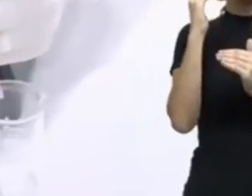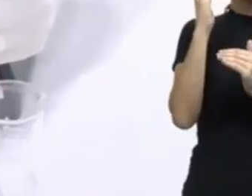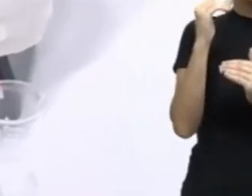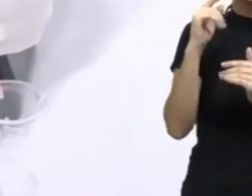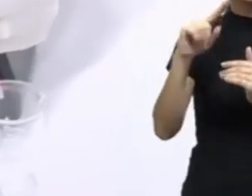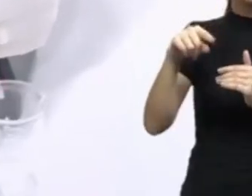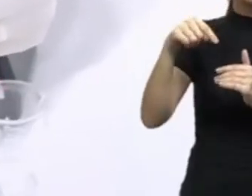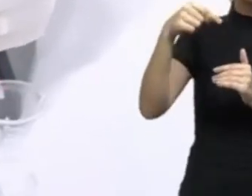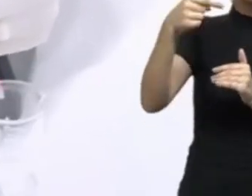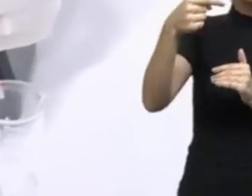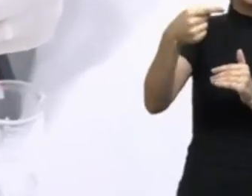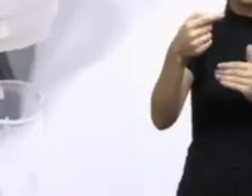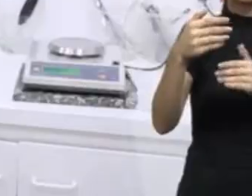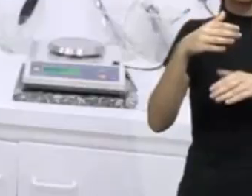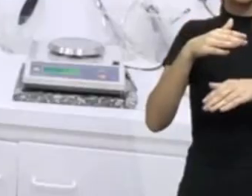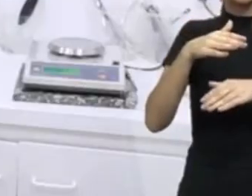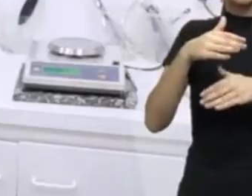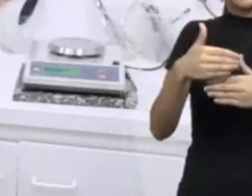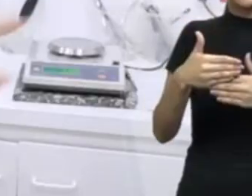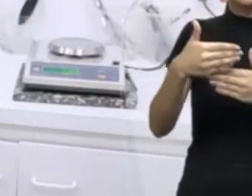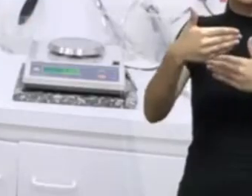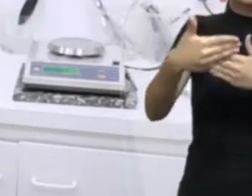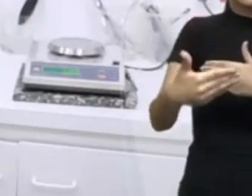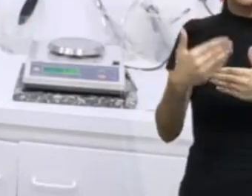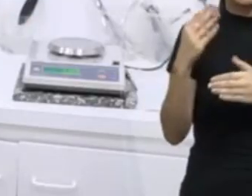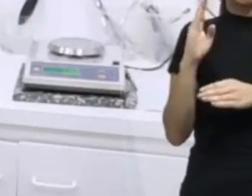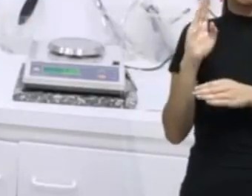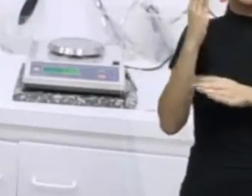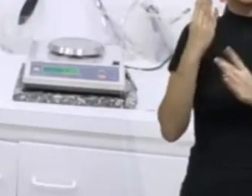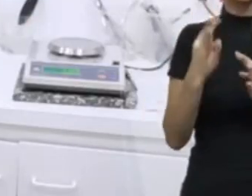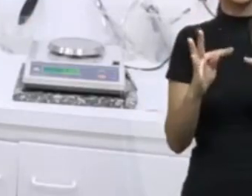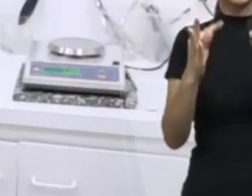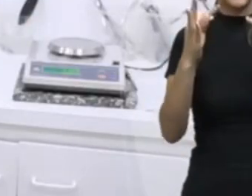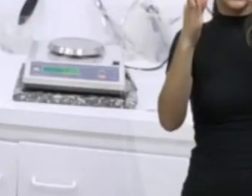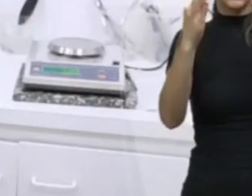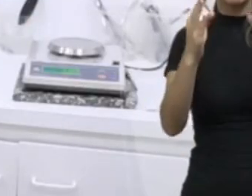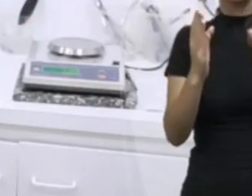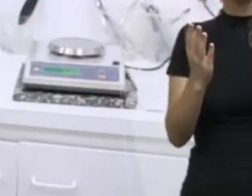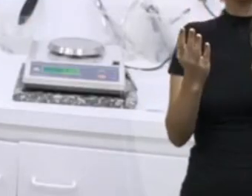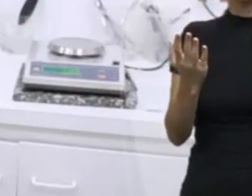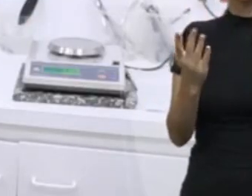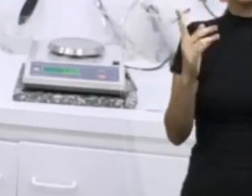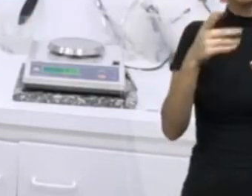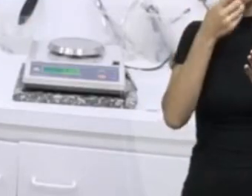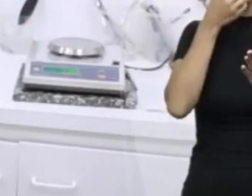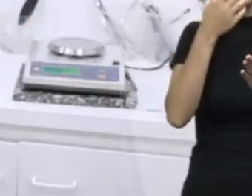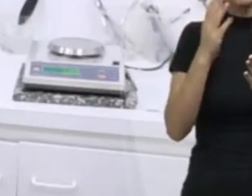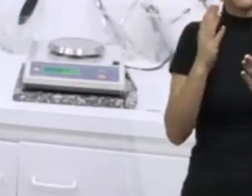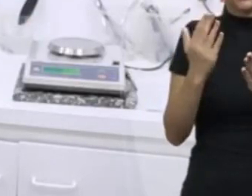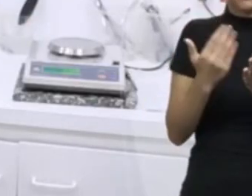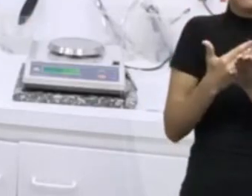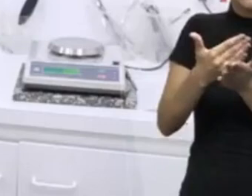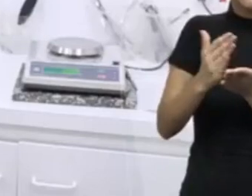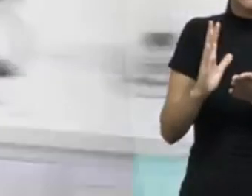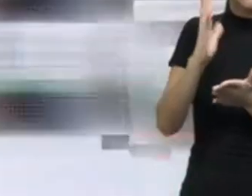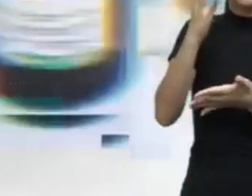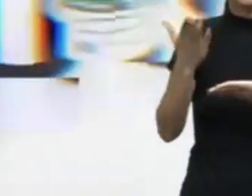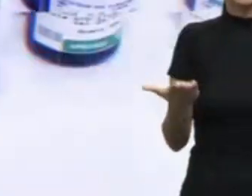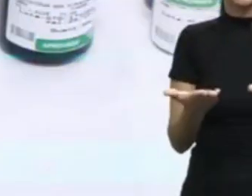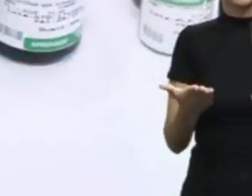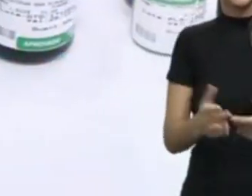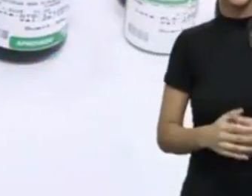uma próxima etapa. Dos biotecnológicos, por exemplo, já é um salto que está acontecendo no mercado